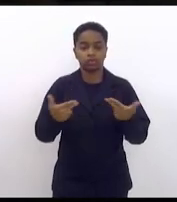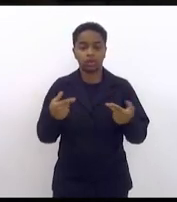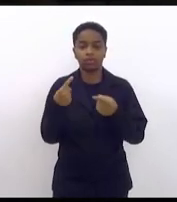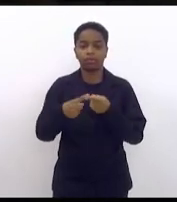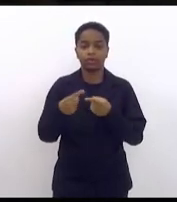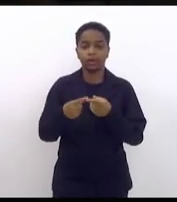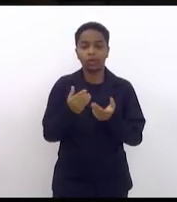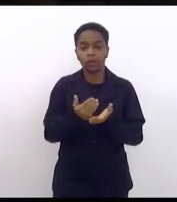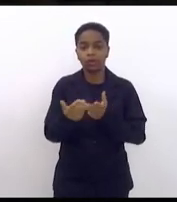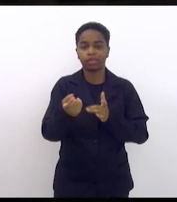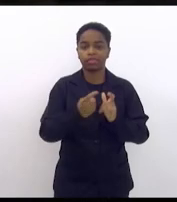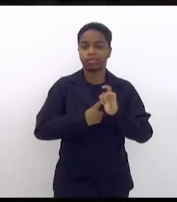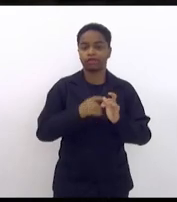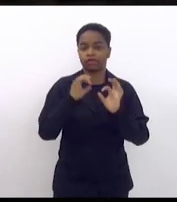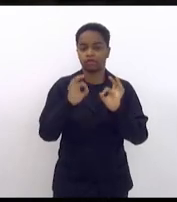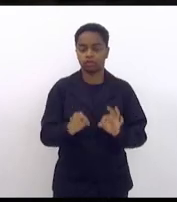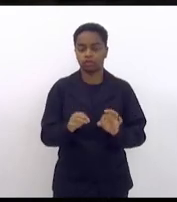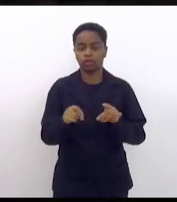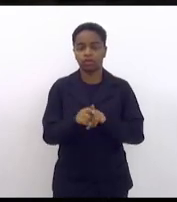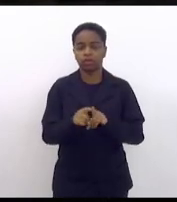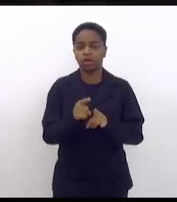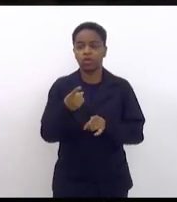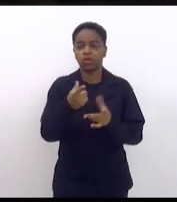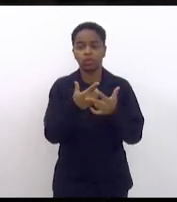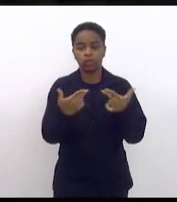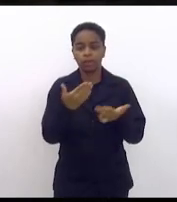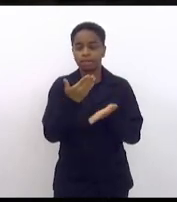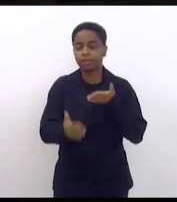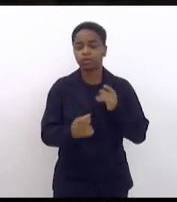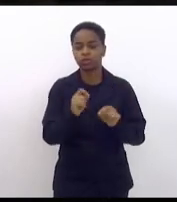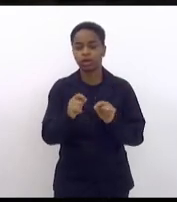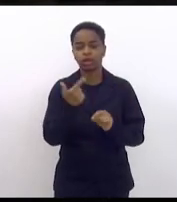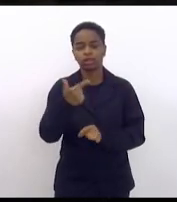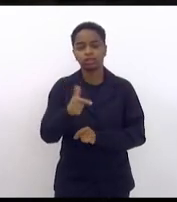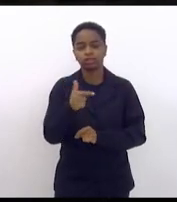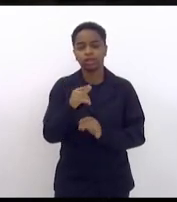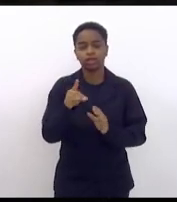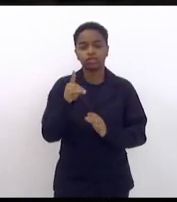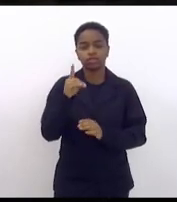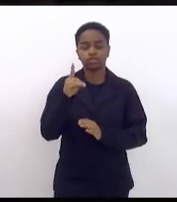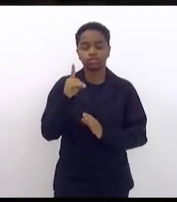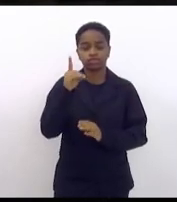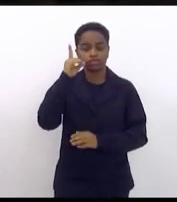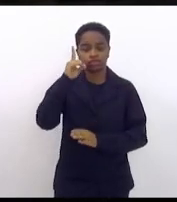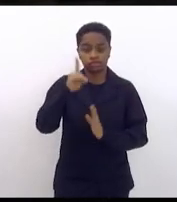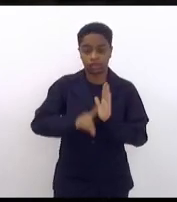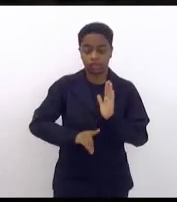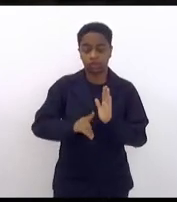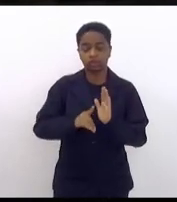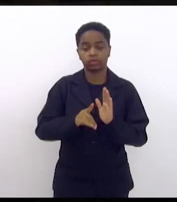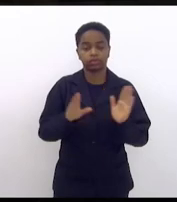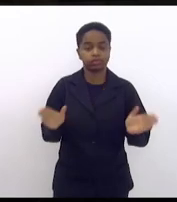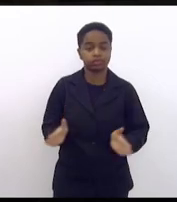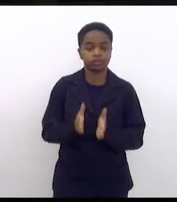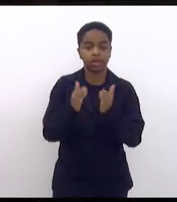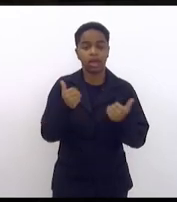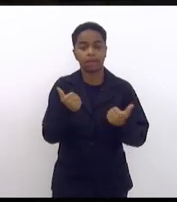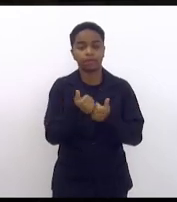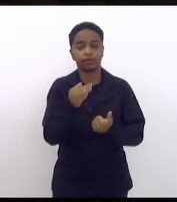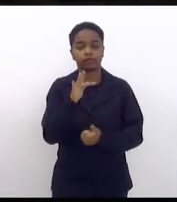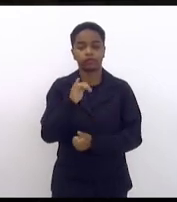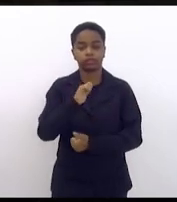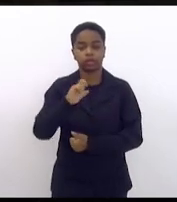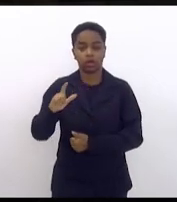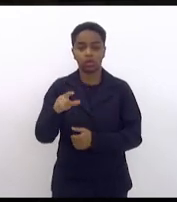ser devedor. E uma das benesses que perde é não ter mais direito a incentivo fiscal. E, além do mais, pode